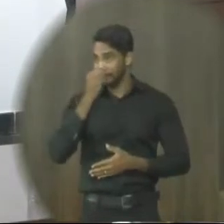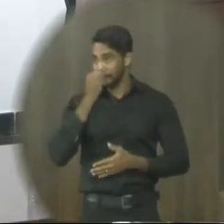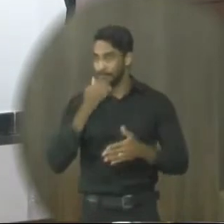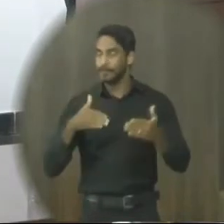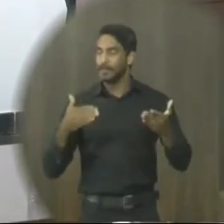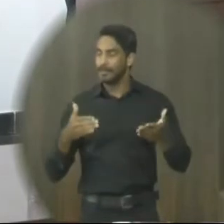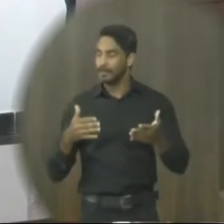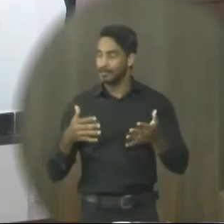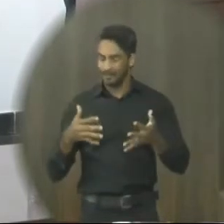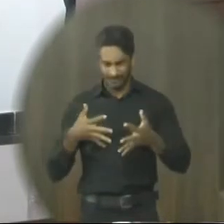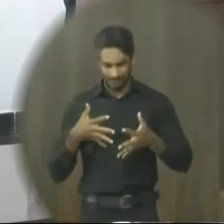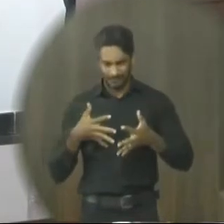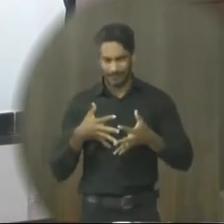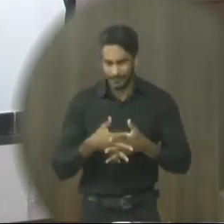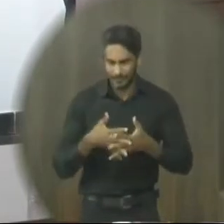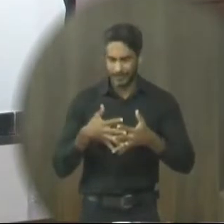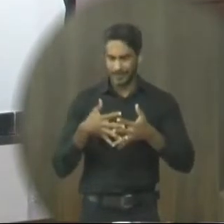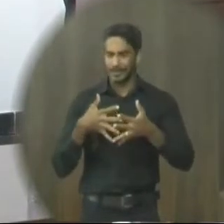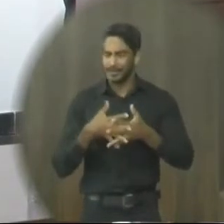Essa confusão aí,